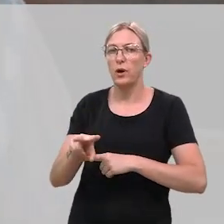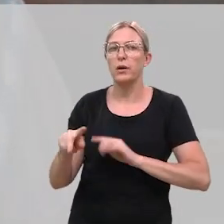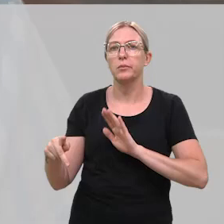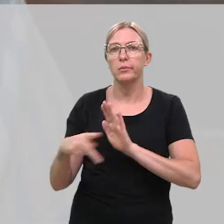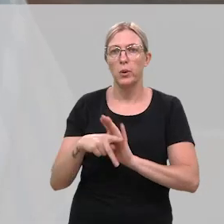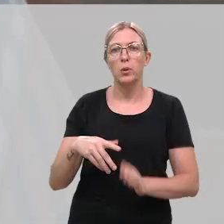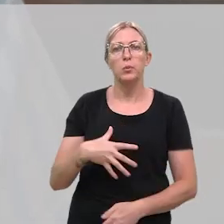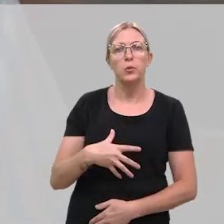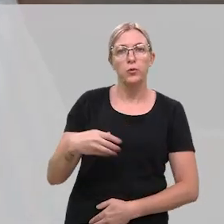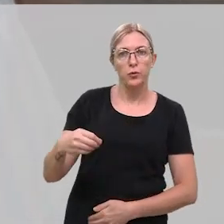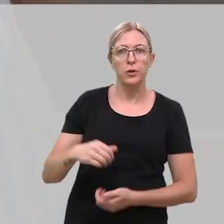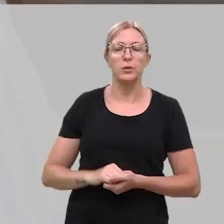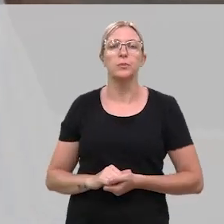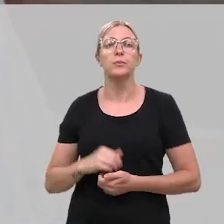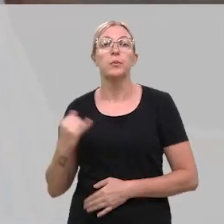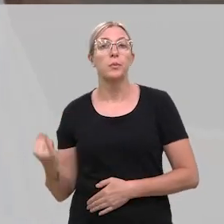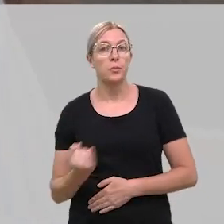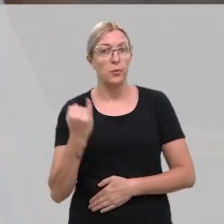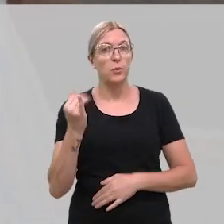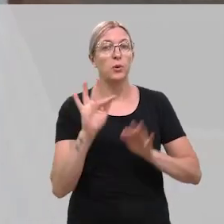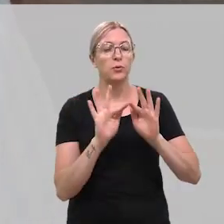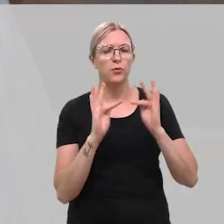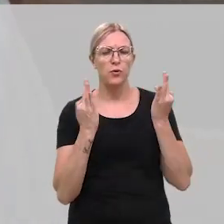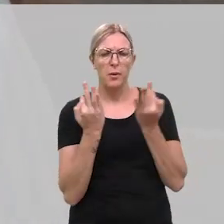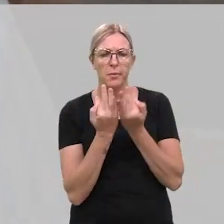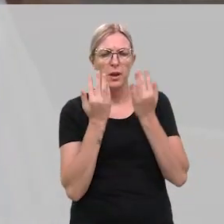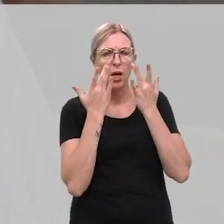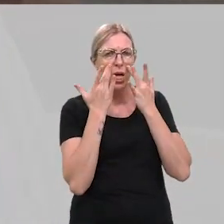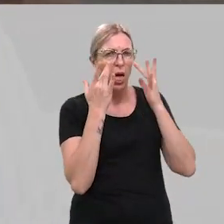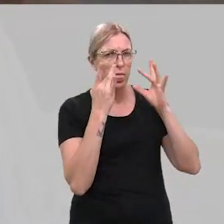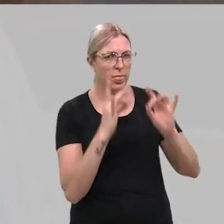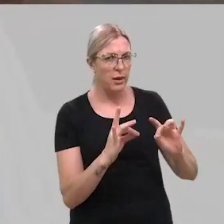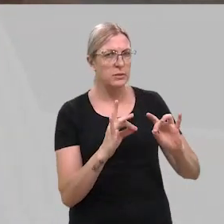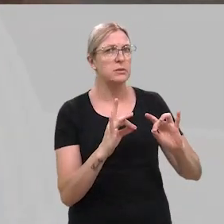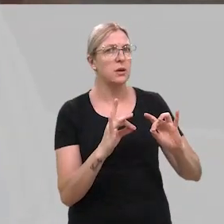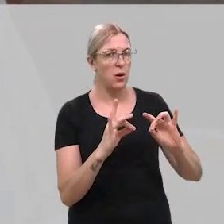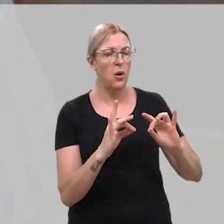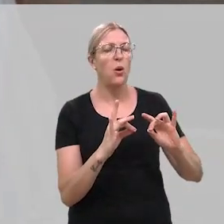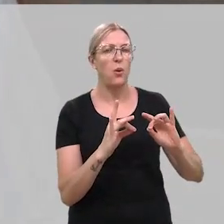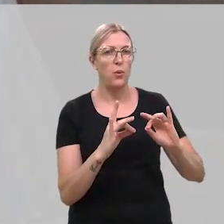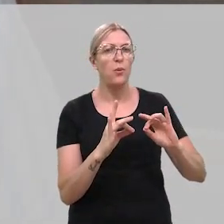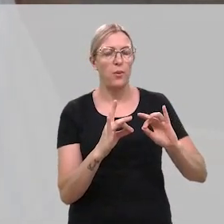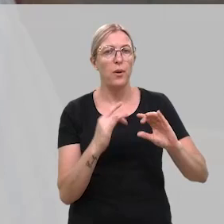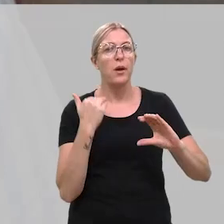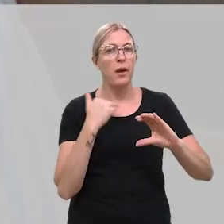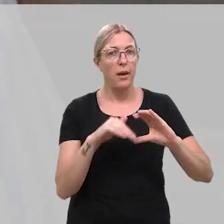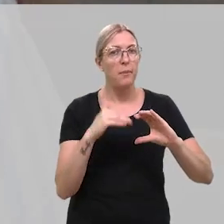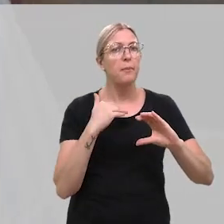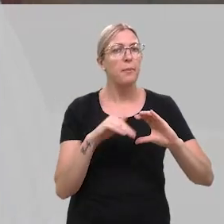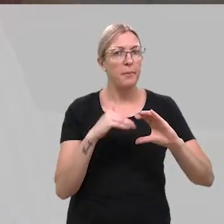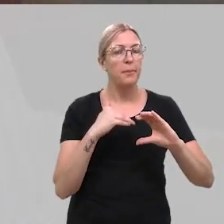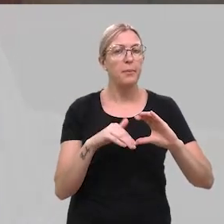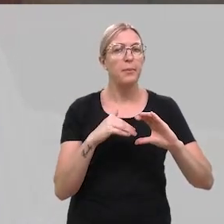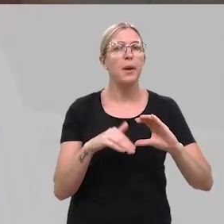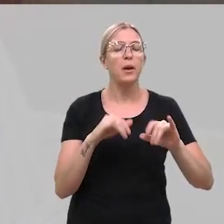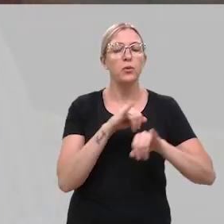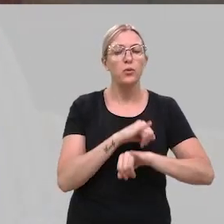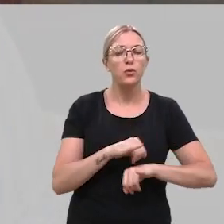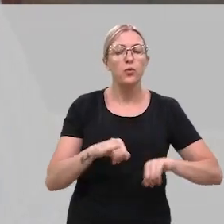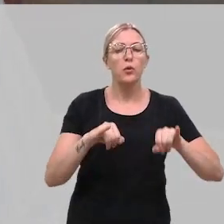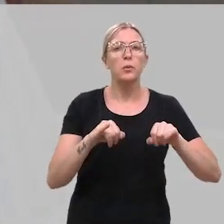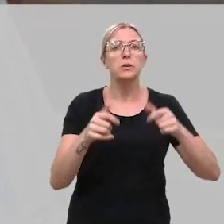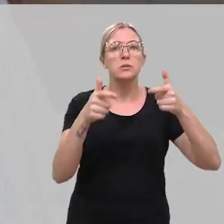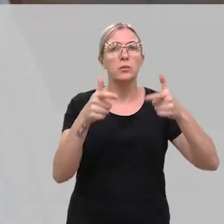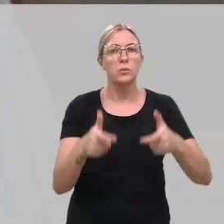a sua vaga então é importante que todas as famílias responsáveis eh observem a partir de semana que vem dia 22 de janeiro